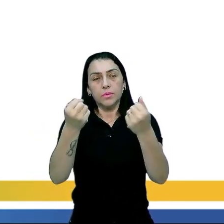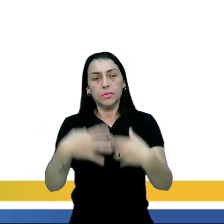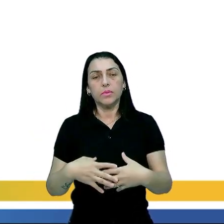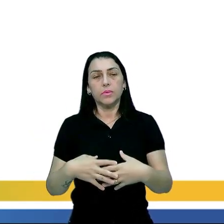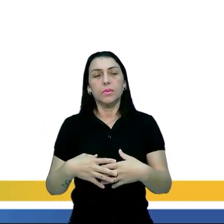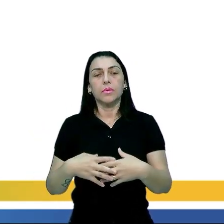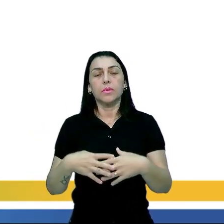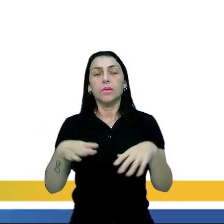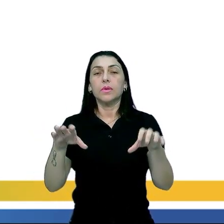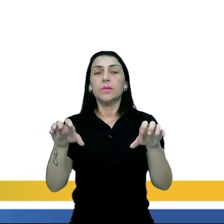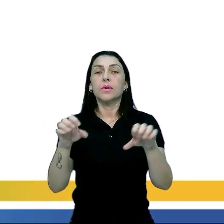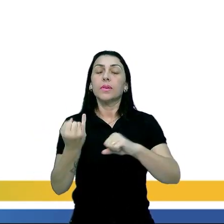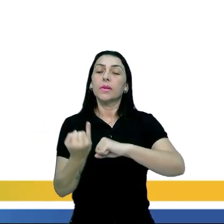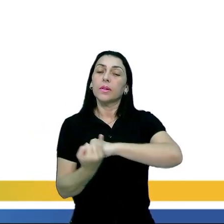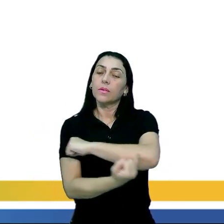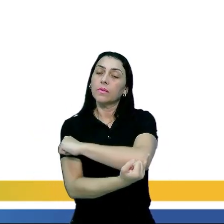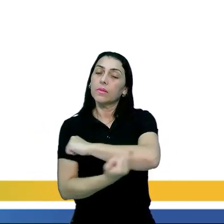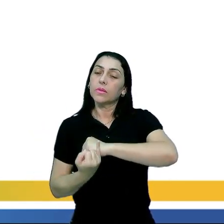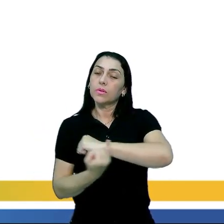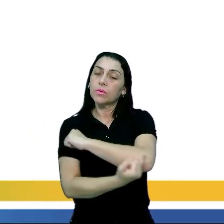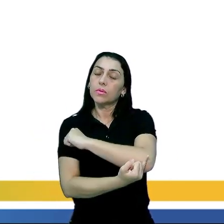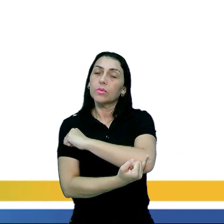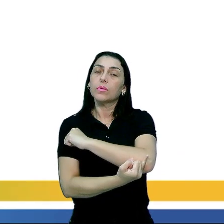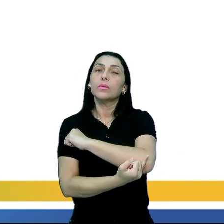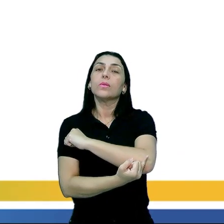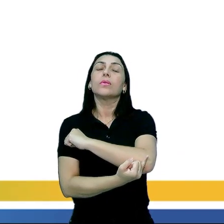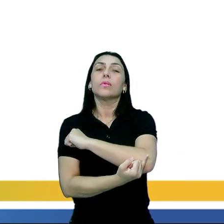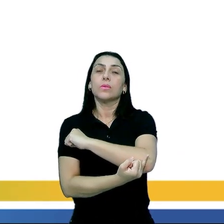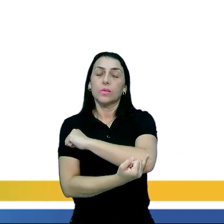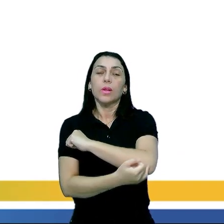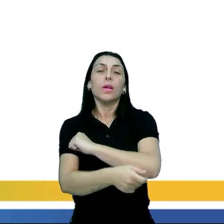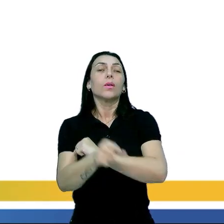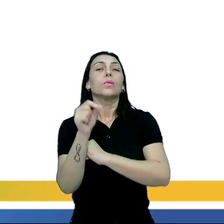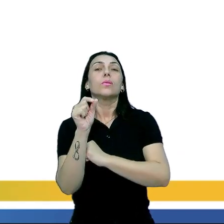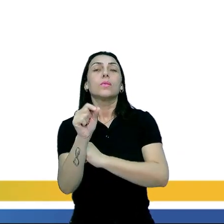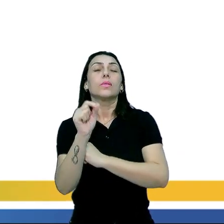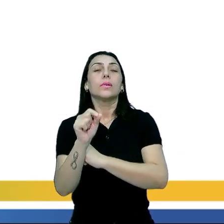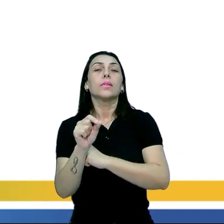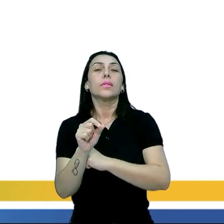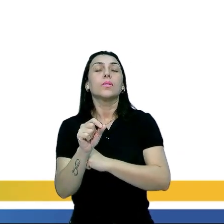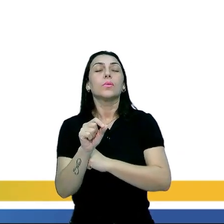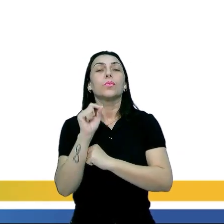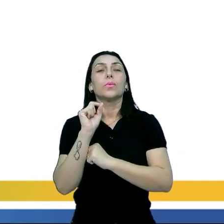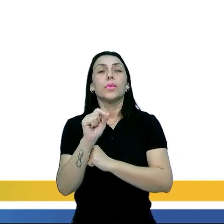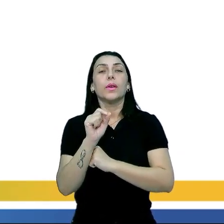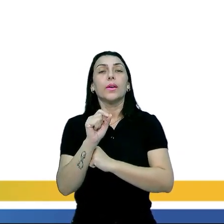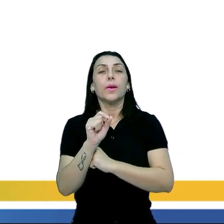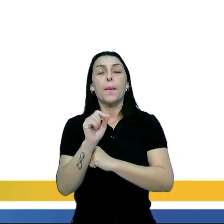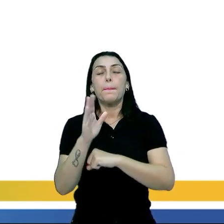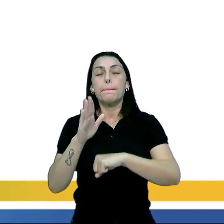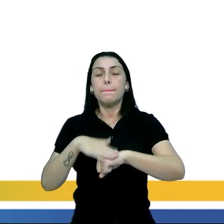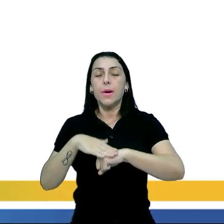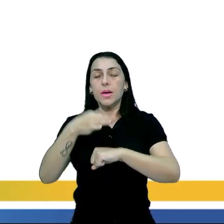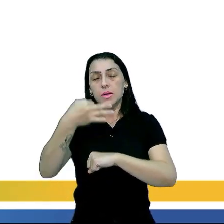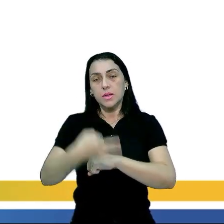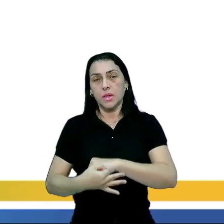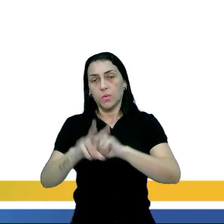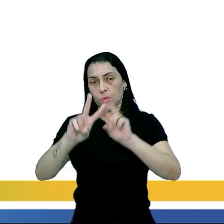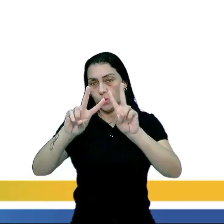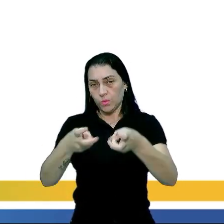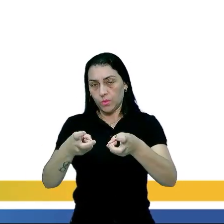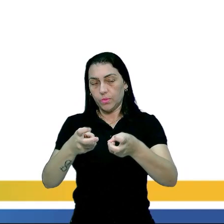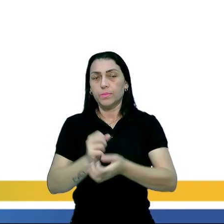de infraestrutura. Aliás, infraestrutura acaba sendo o termo mais adequado para